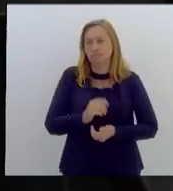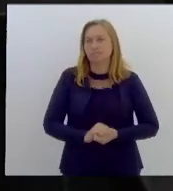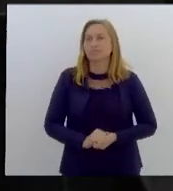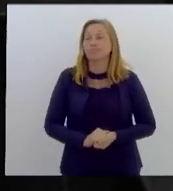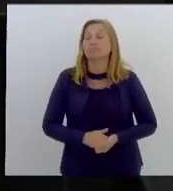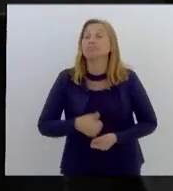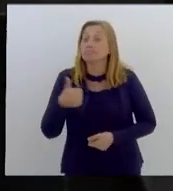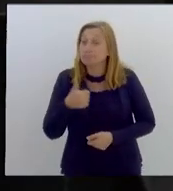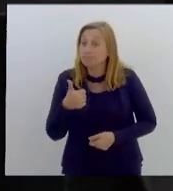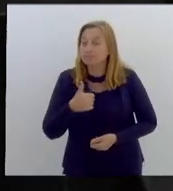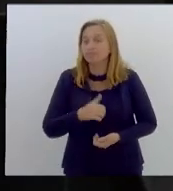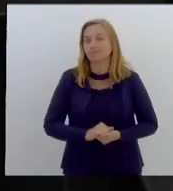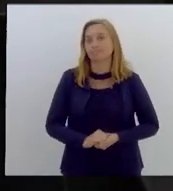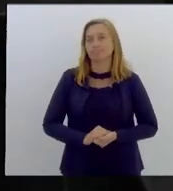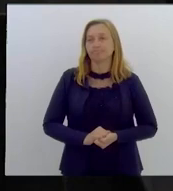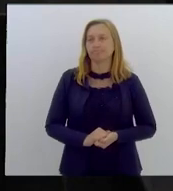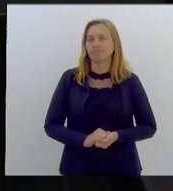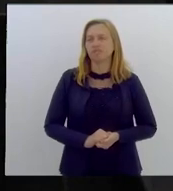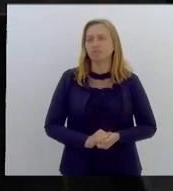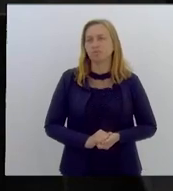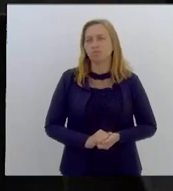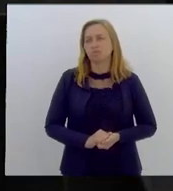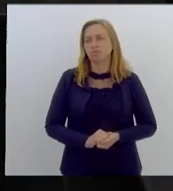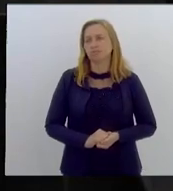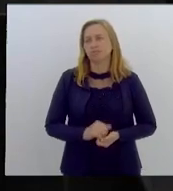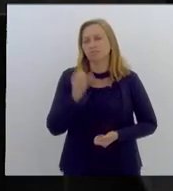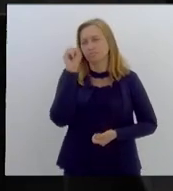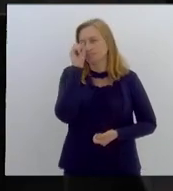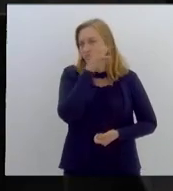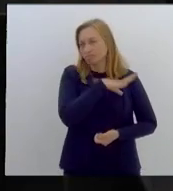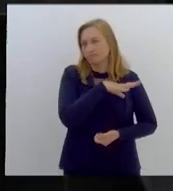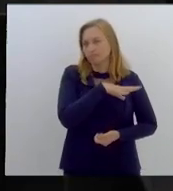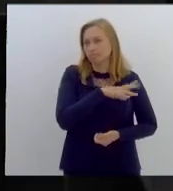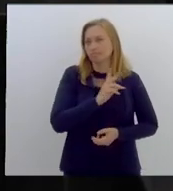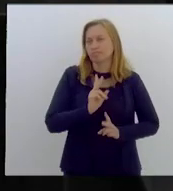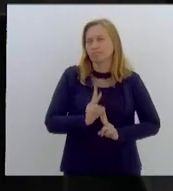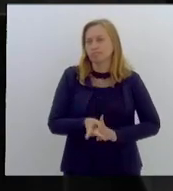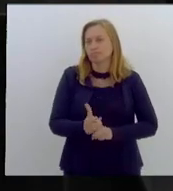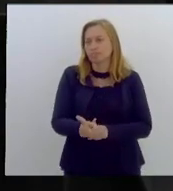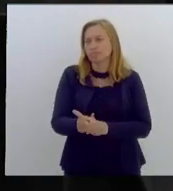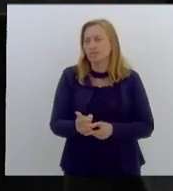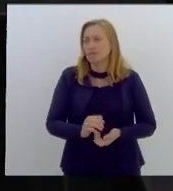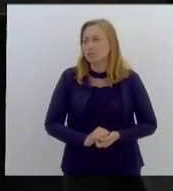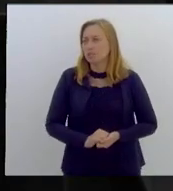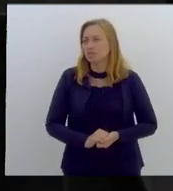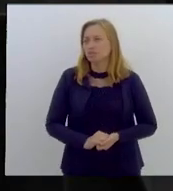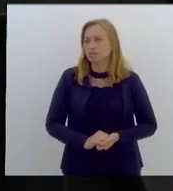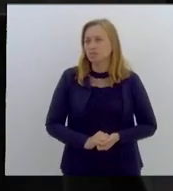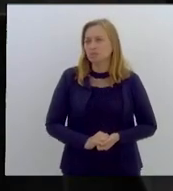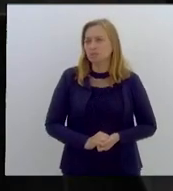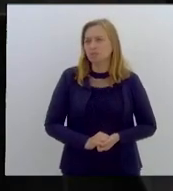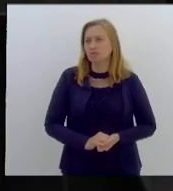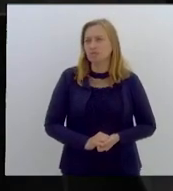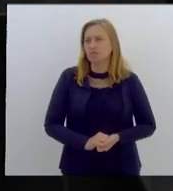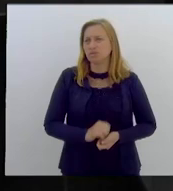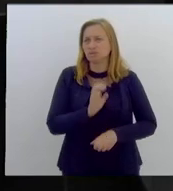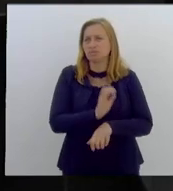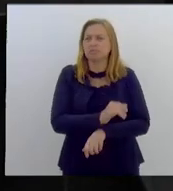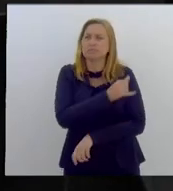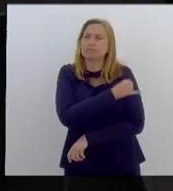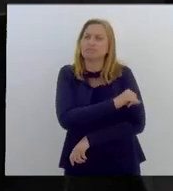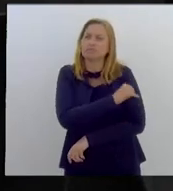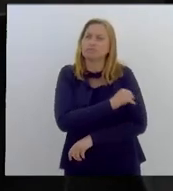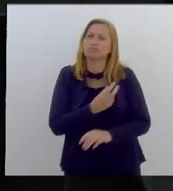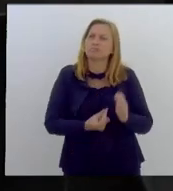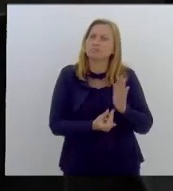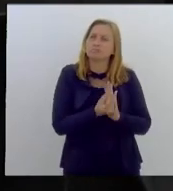Em primeiro lugar, é um absurdo a gente continuar aceitando no Estado do Rio de Janeiro que o orçamento